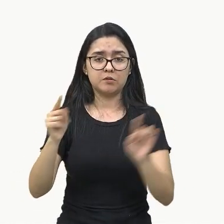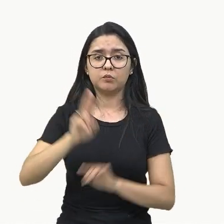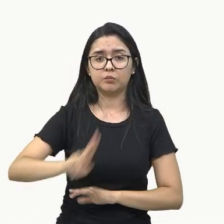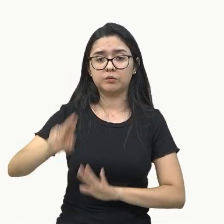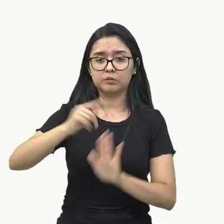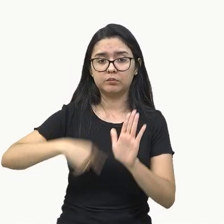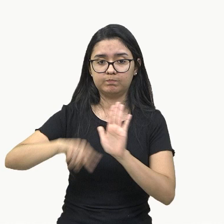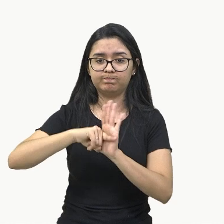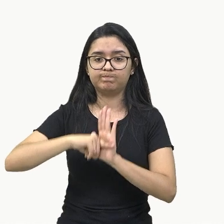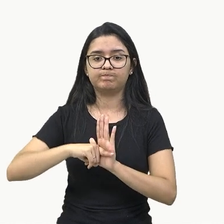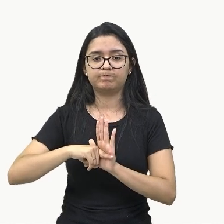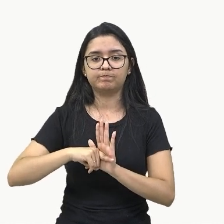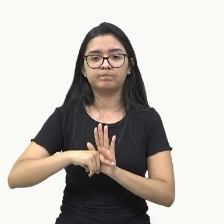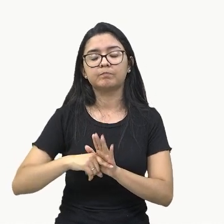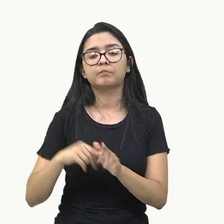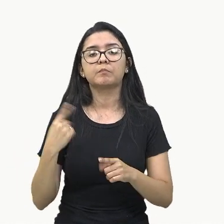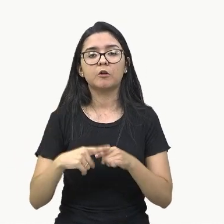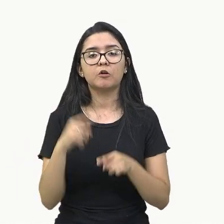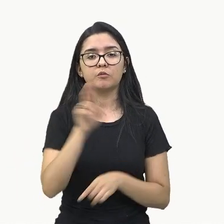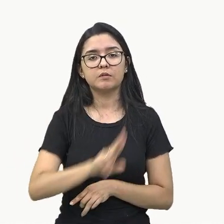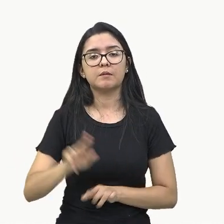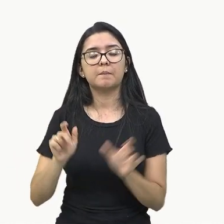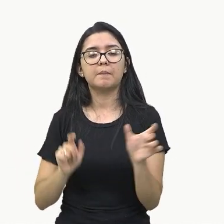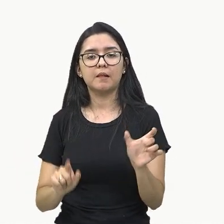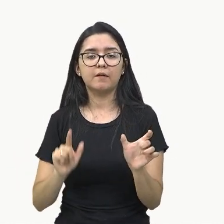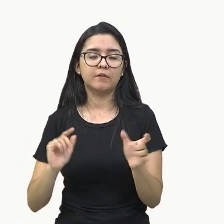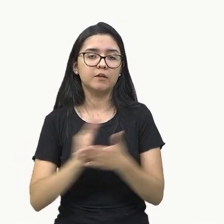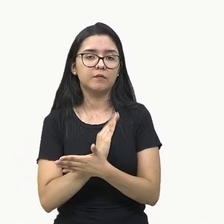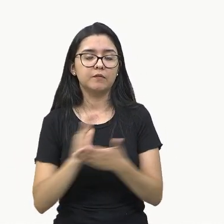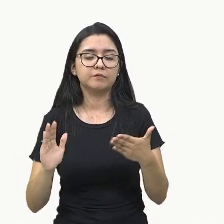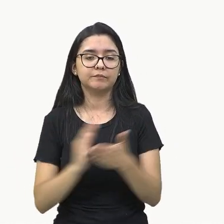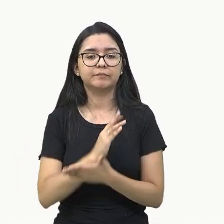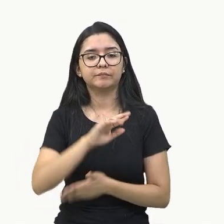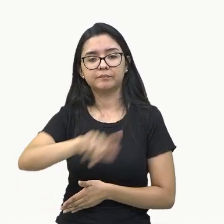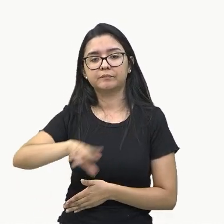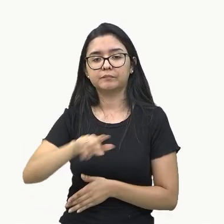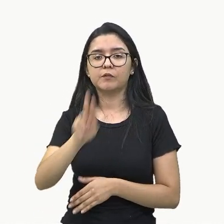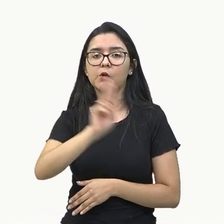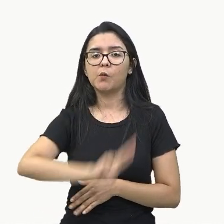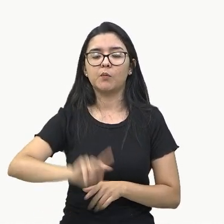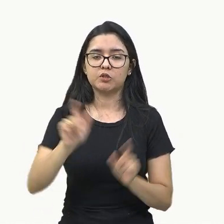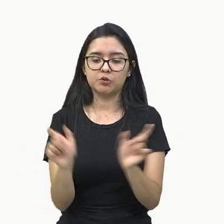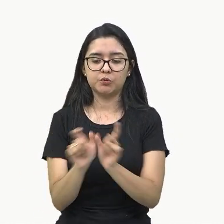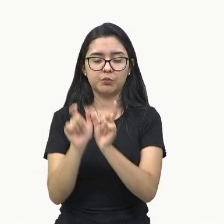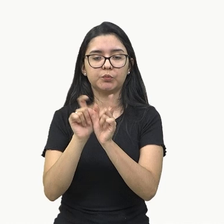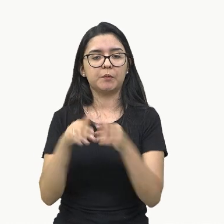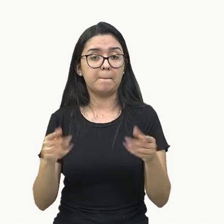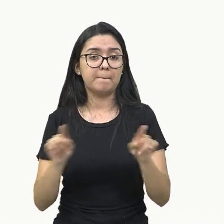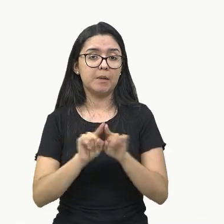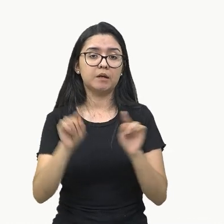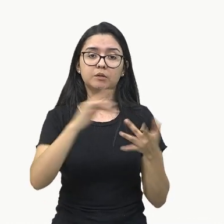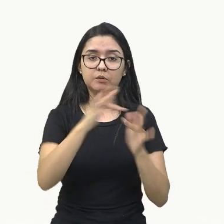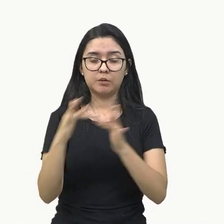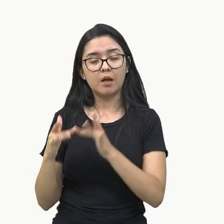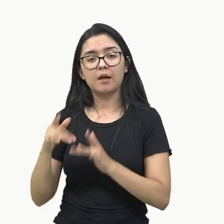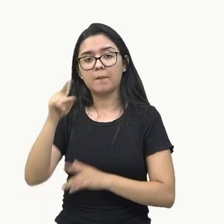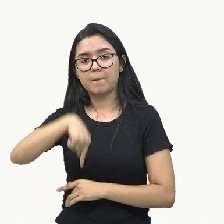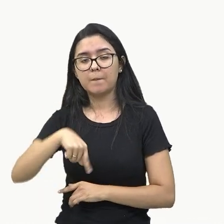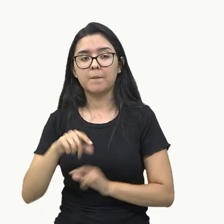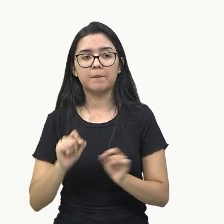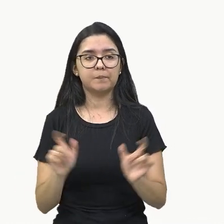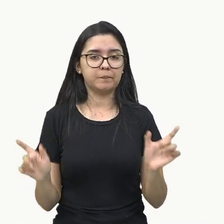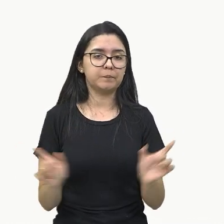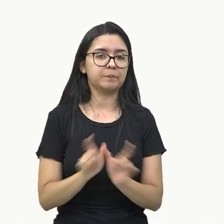desse encadeamento, porque eu utilizei palavras que geralmente não são utilizadas juntas e nesse contexto elas